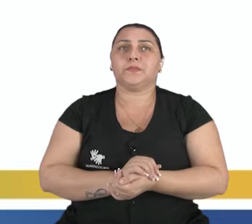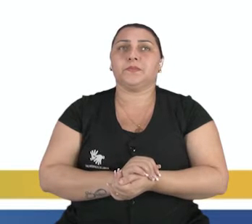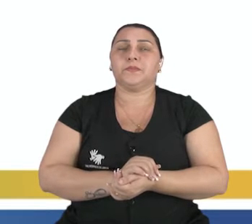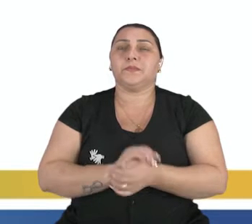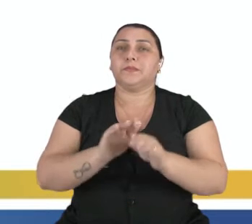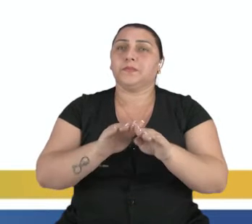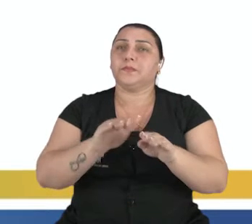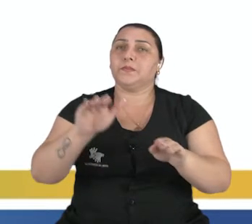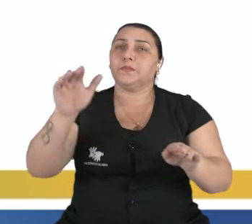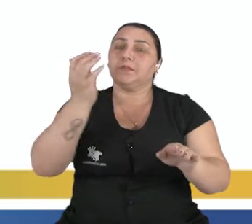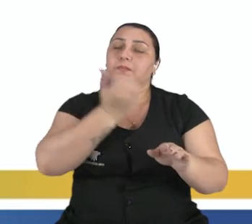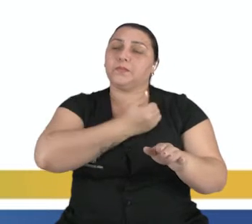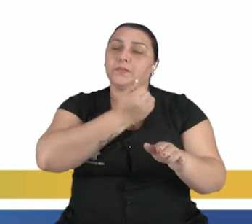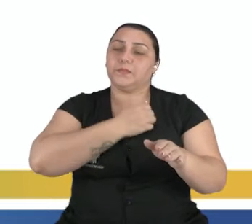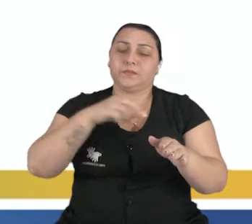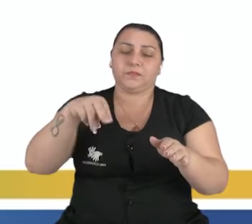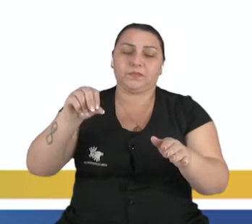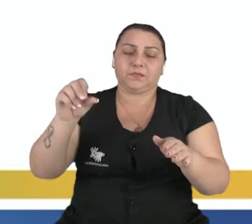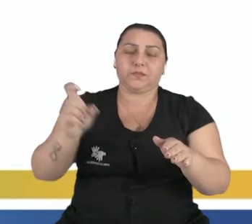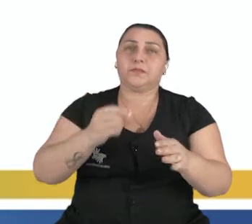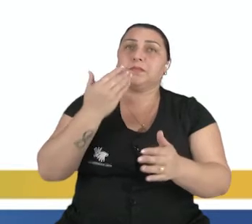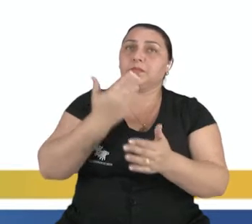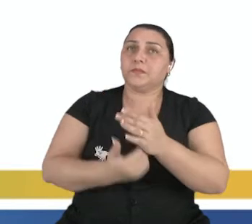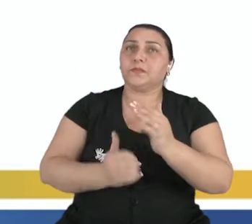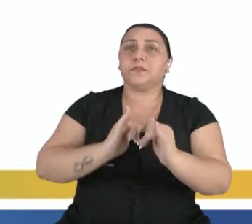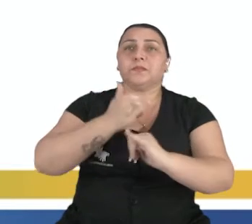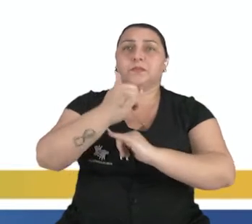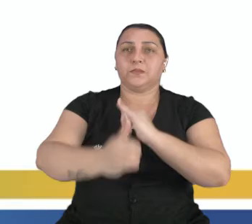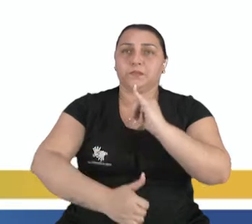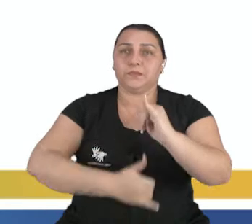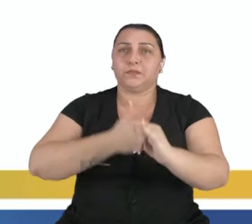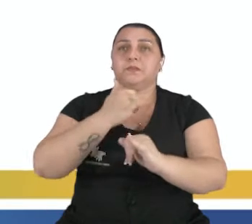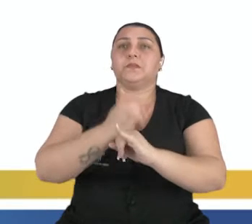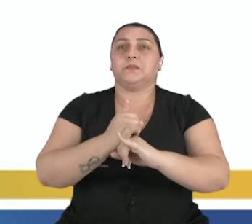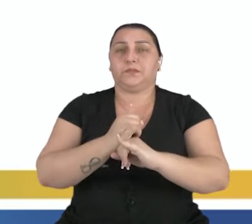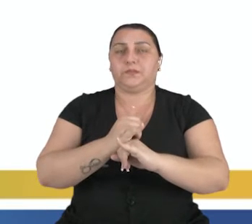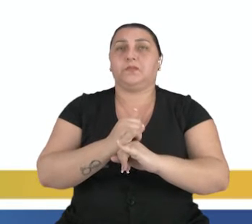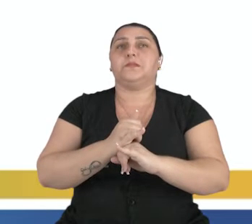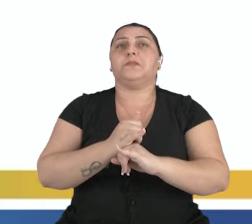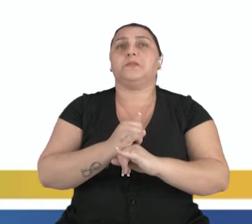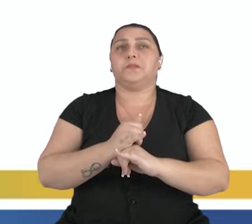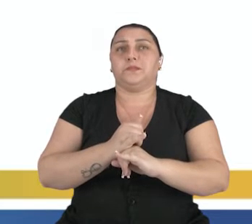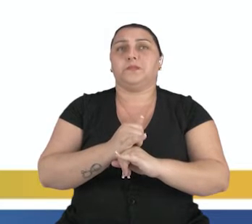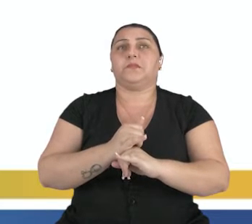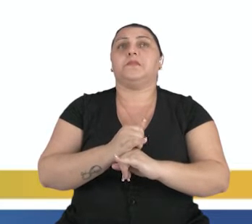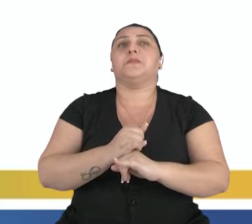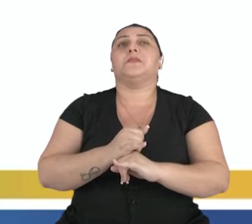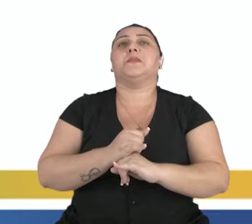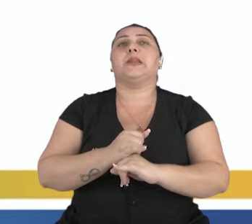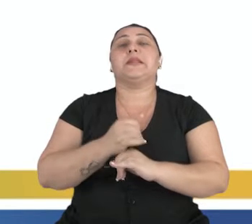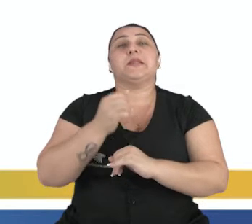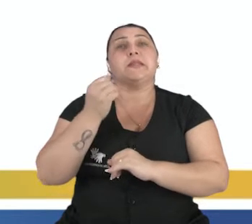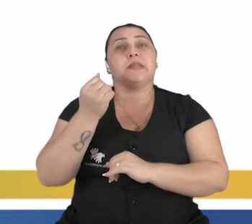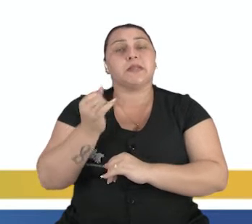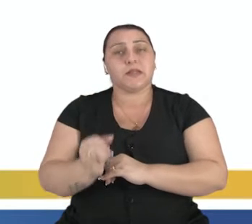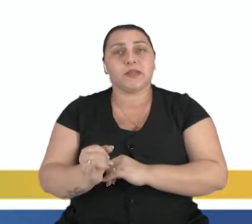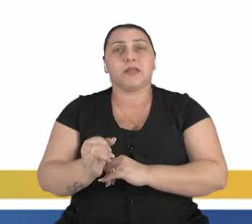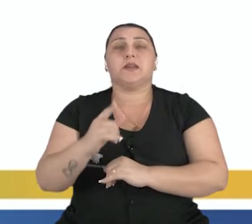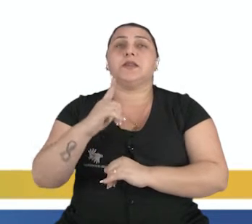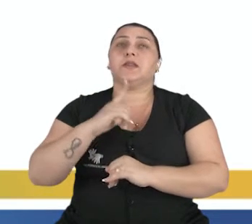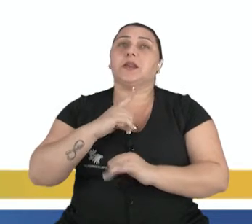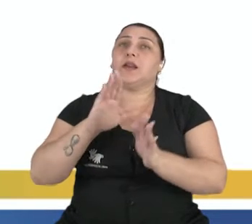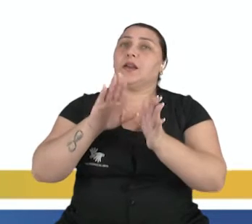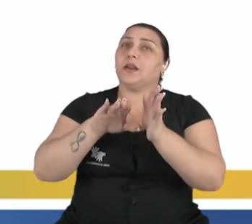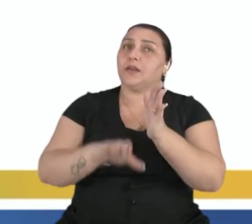o aumento do número de NOx, ele vai estar perdendo elétron, vai ocorrer uma oxidação. Toda vez quando ocorrer